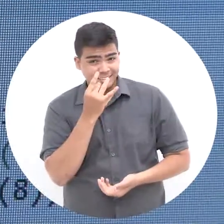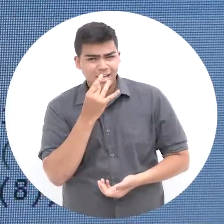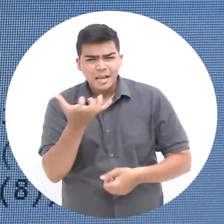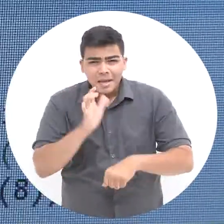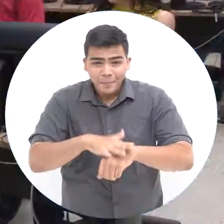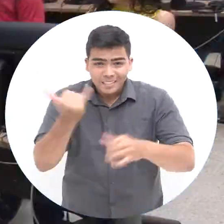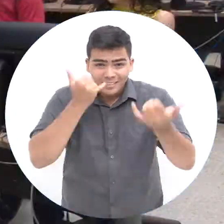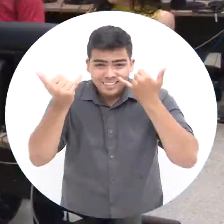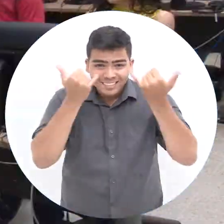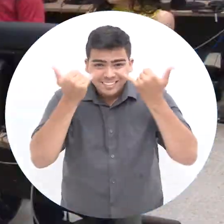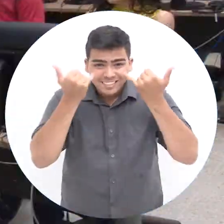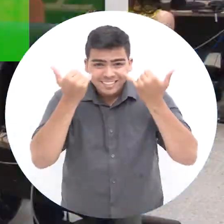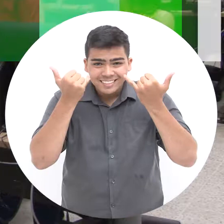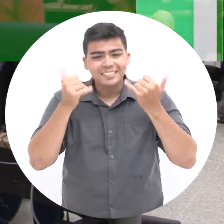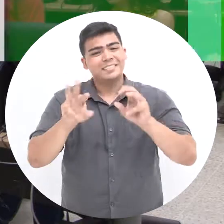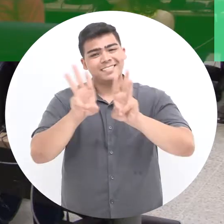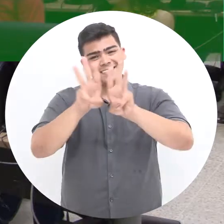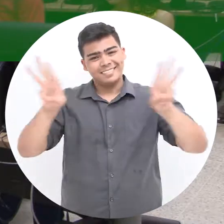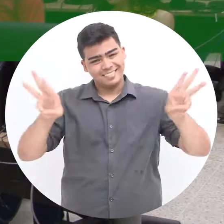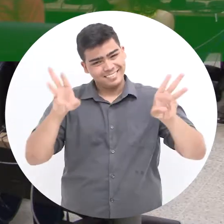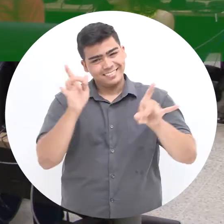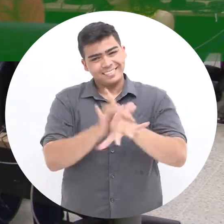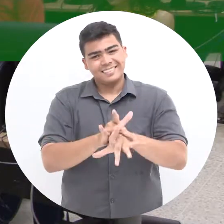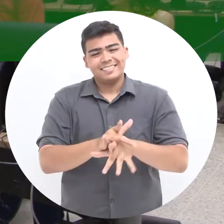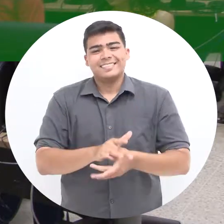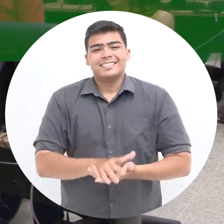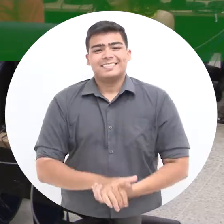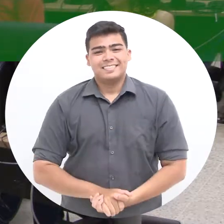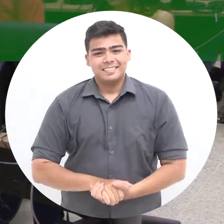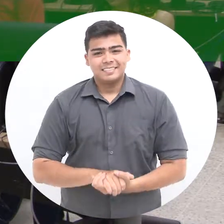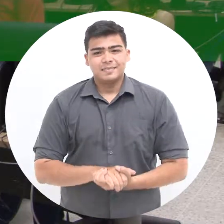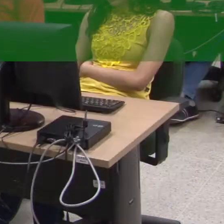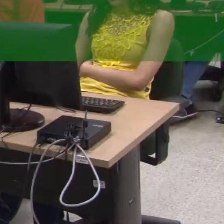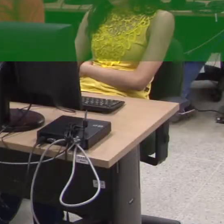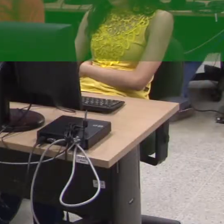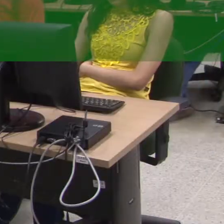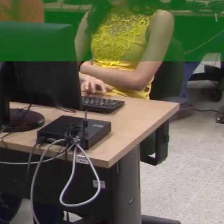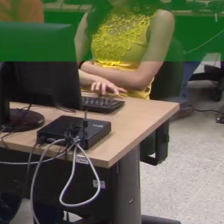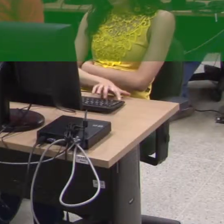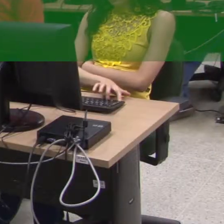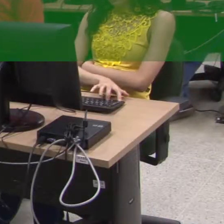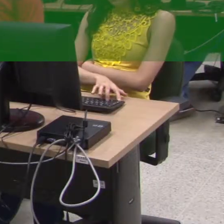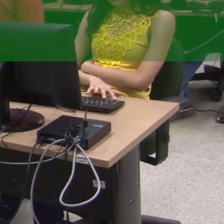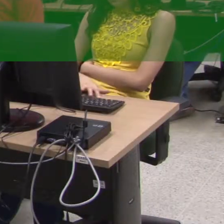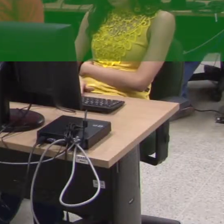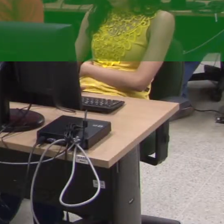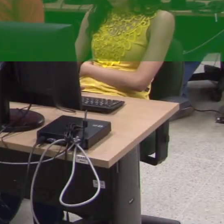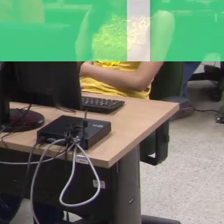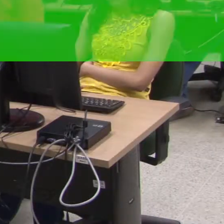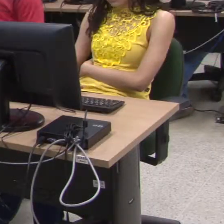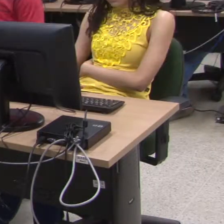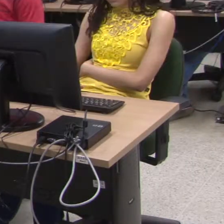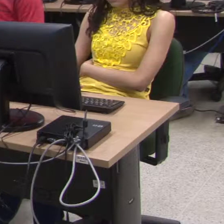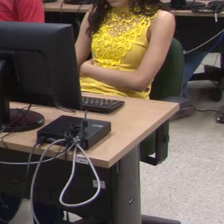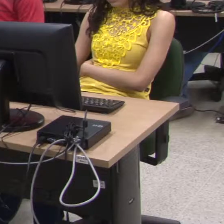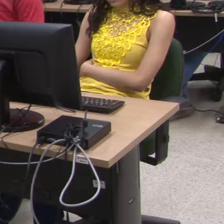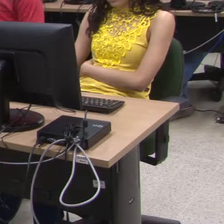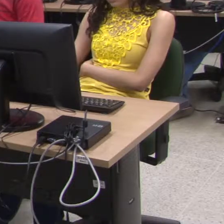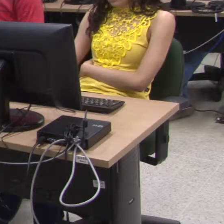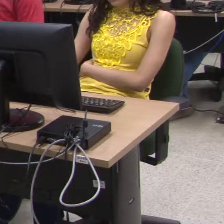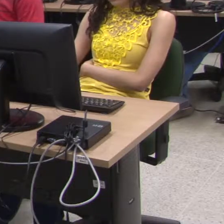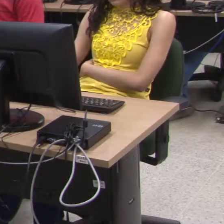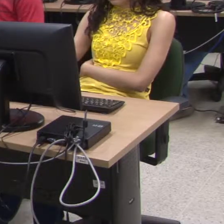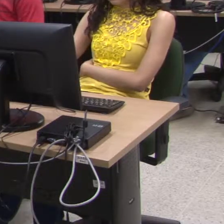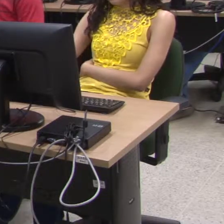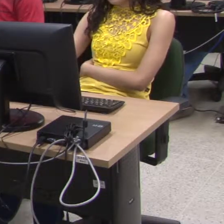cajazeiras mais informações acesse estudante ponto ifpb ponto e tu ponto br barra